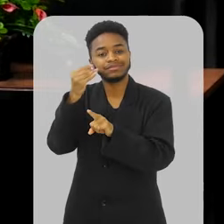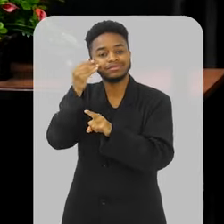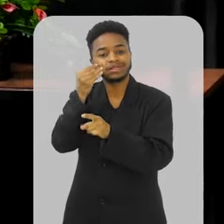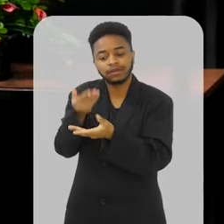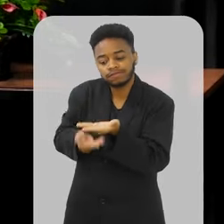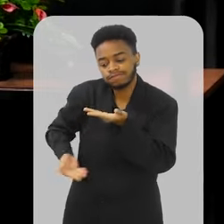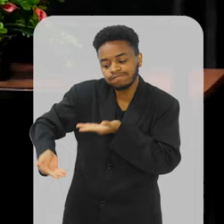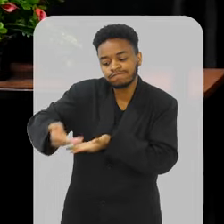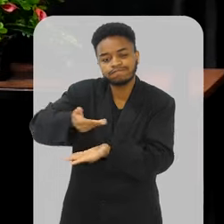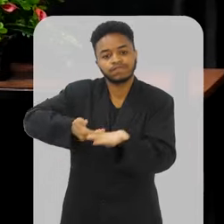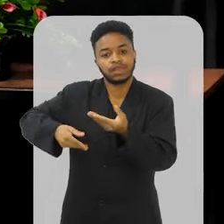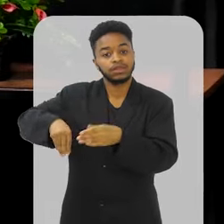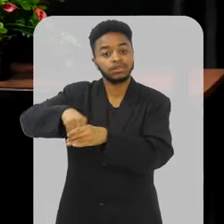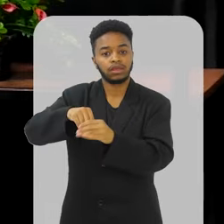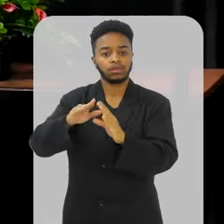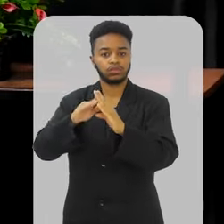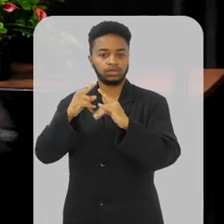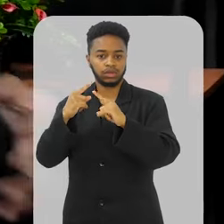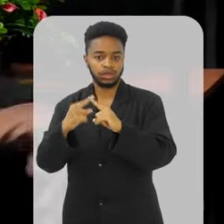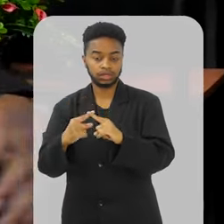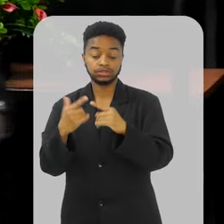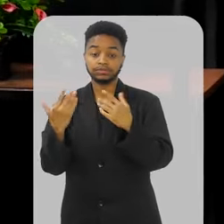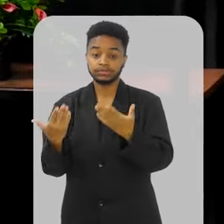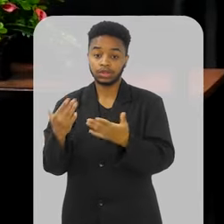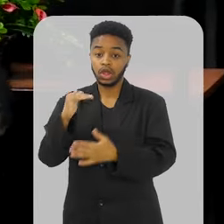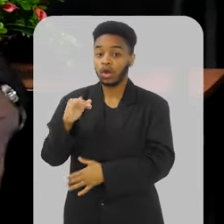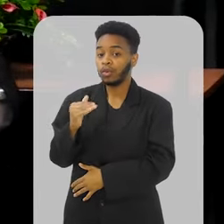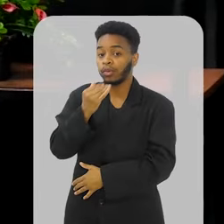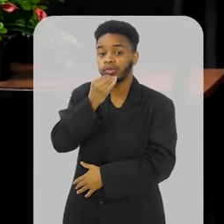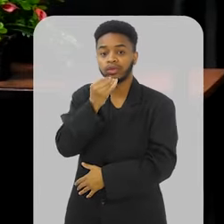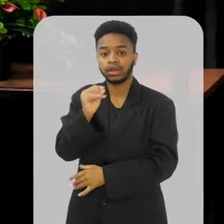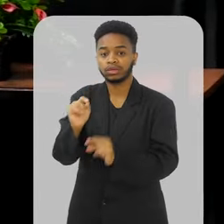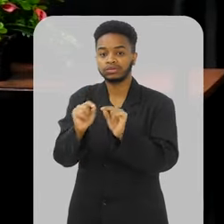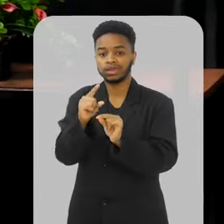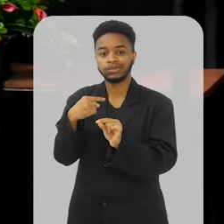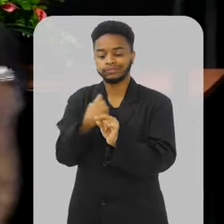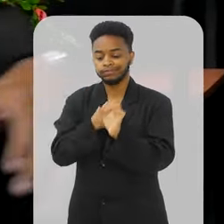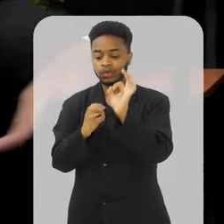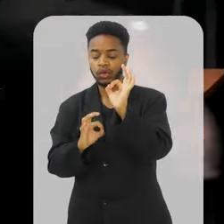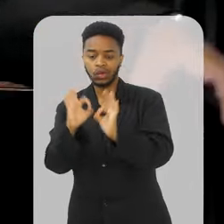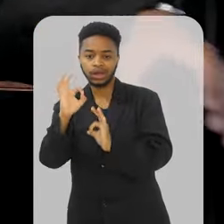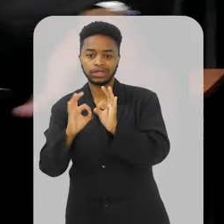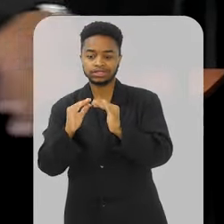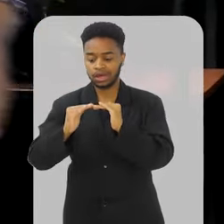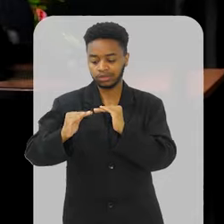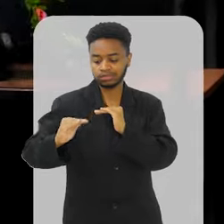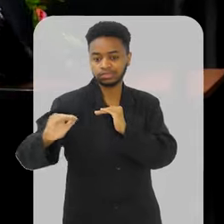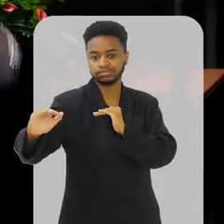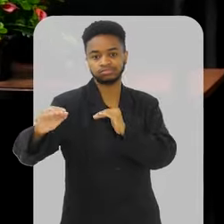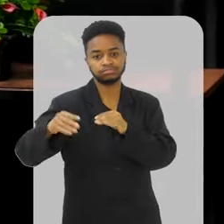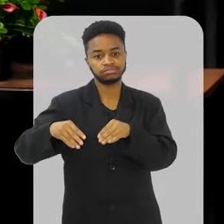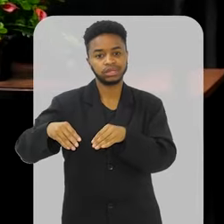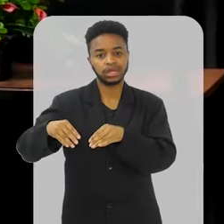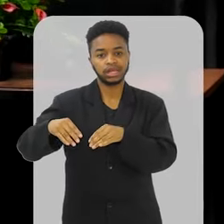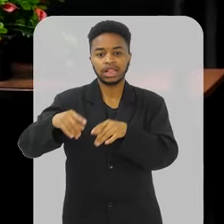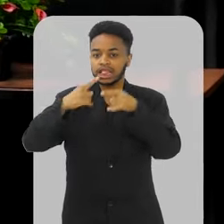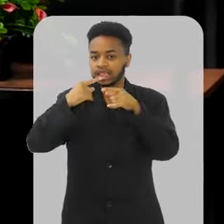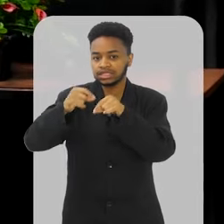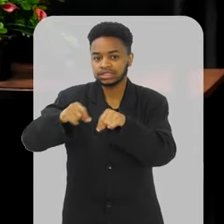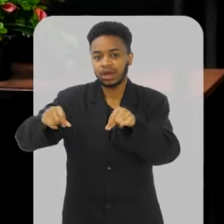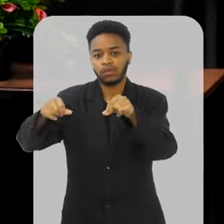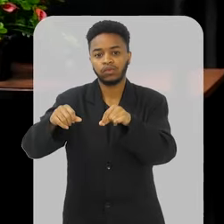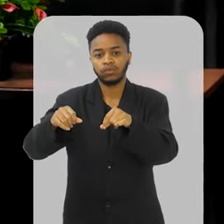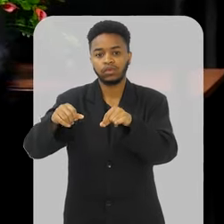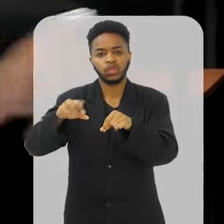entrosamento dentro da própria igreja e essa oportunidade da gente ali montar um tapete né que não não é